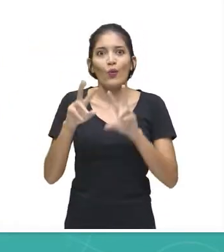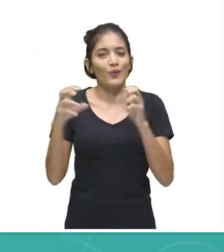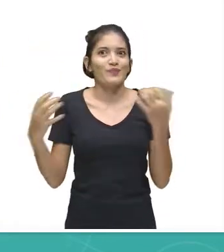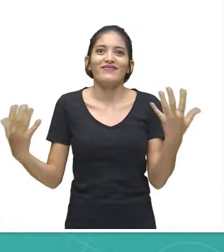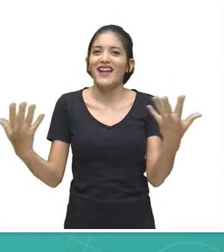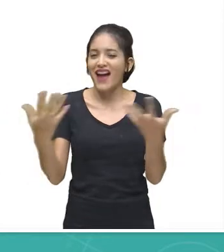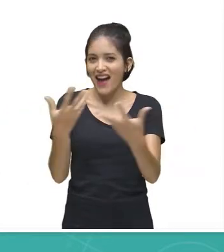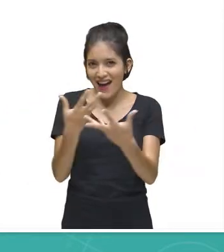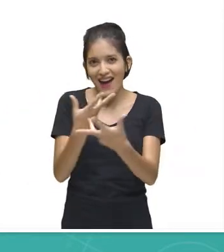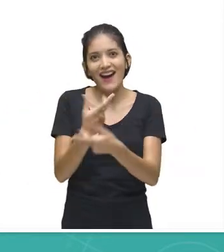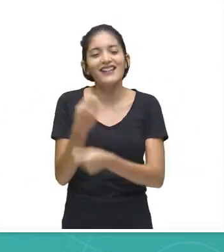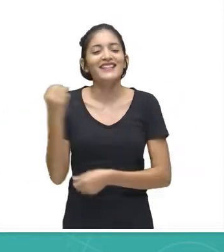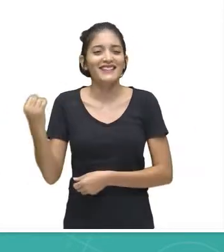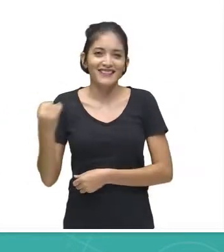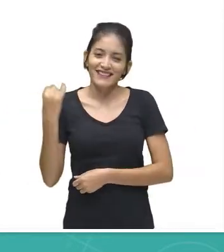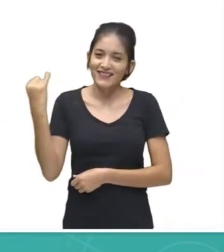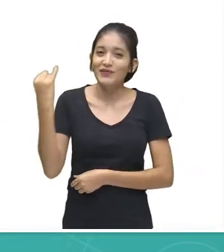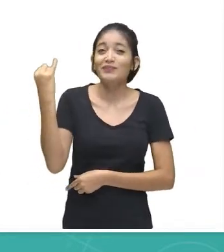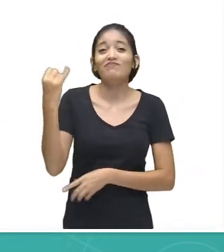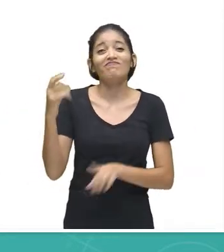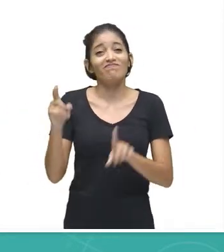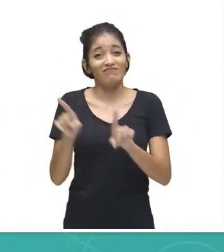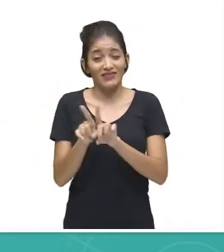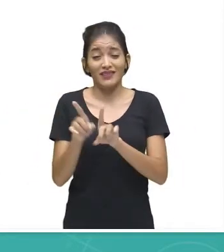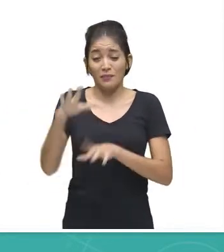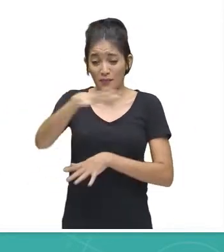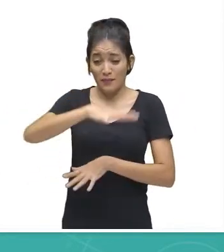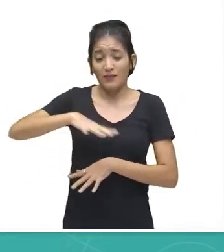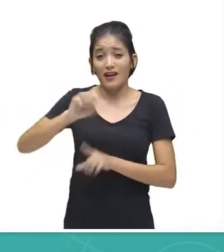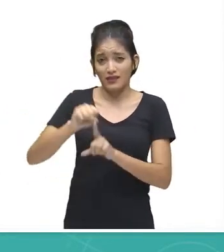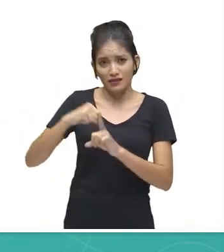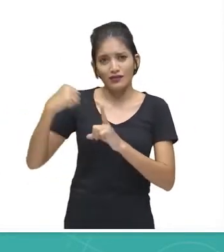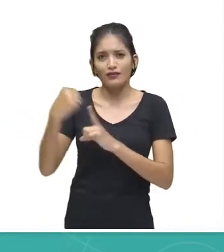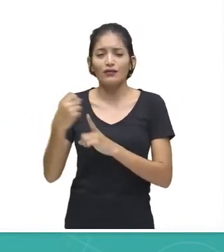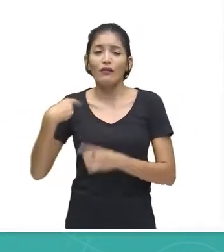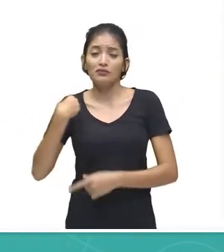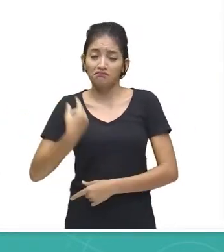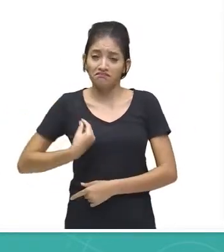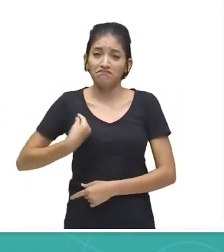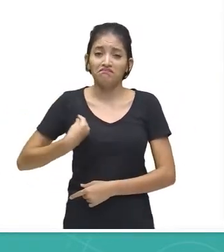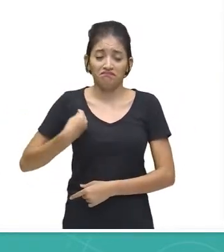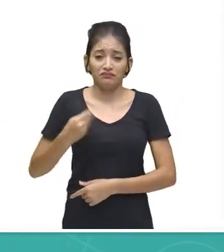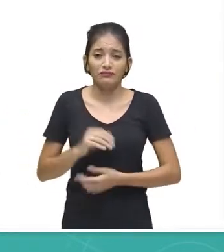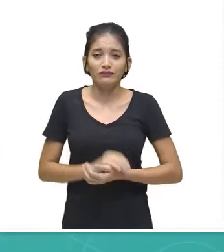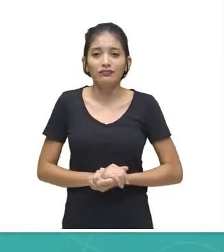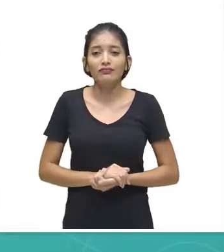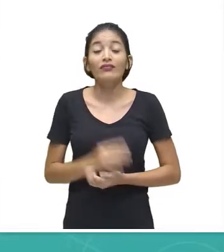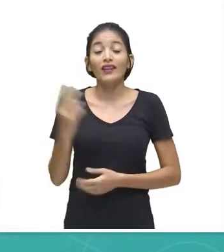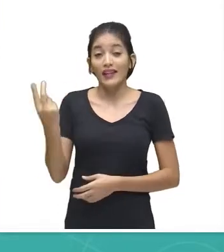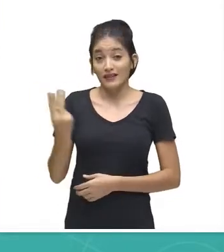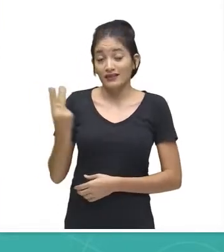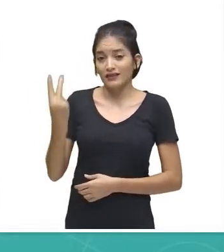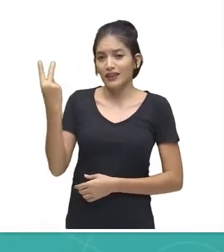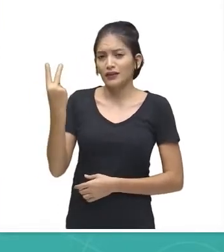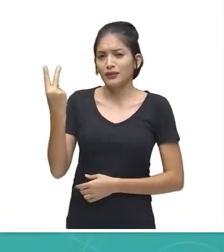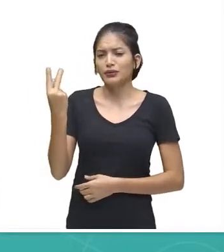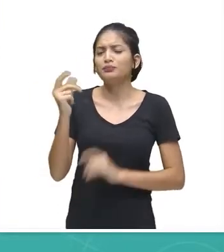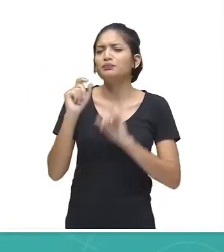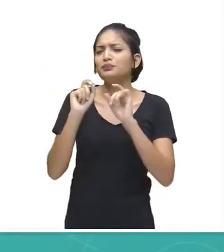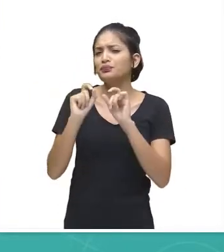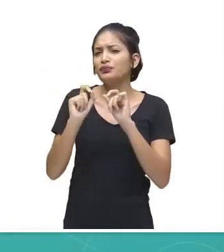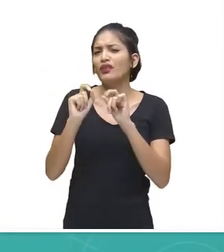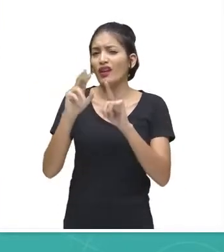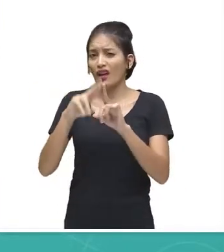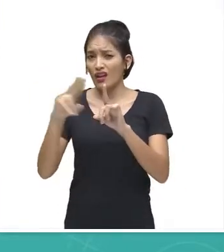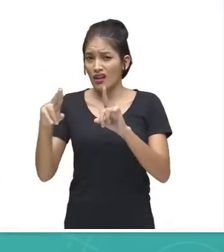riquíssimo, importantíssimo para a sociedade que nós estamos vivendo. Valores. O que a religião tem